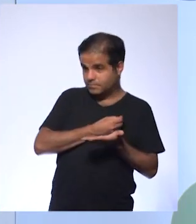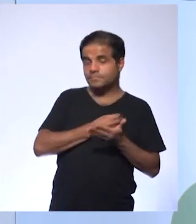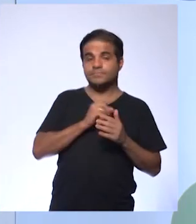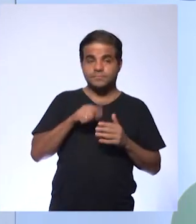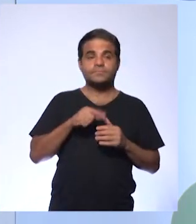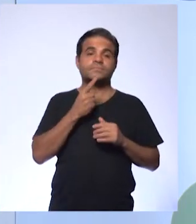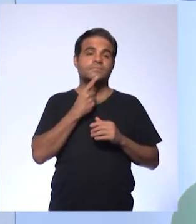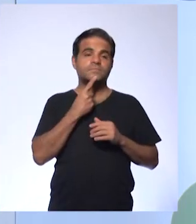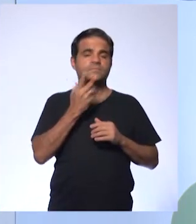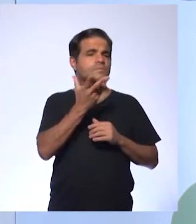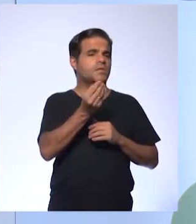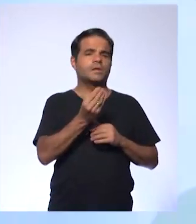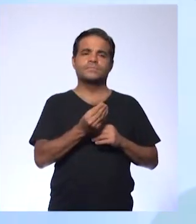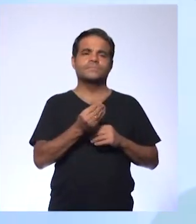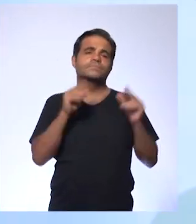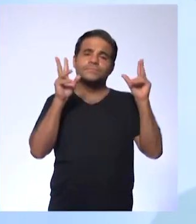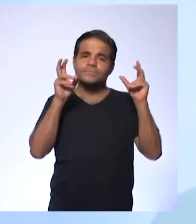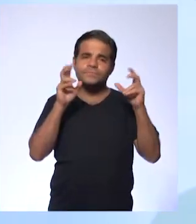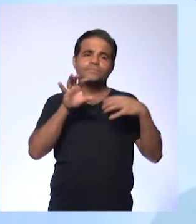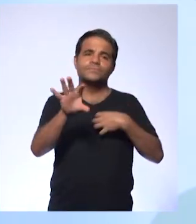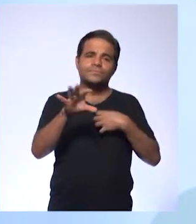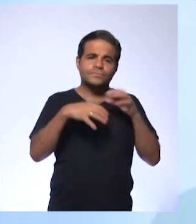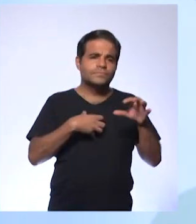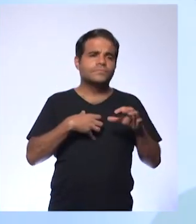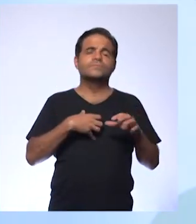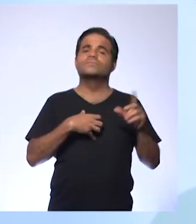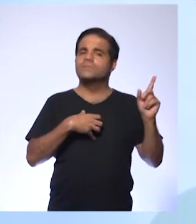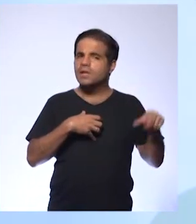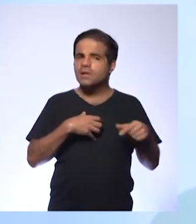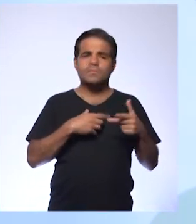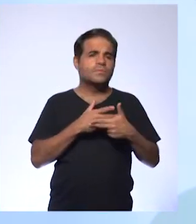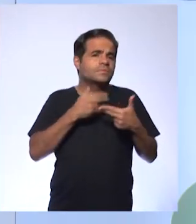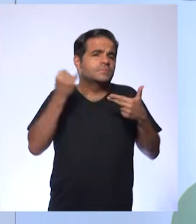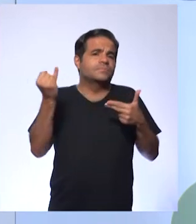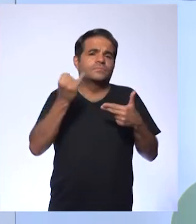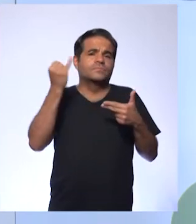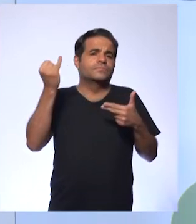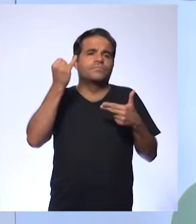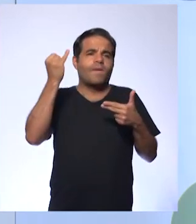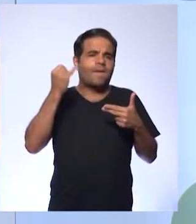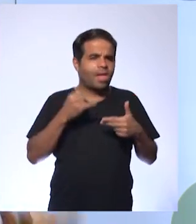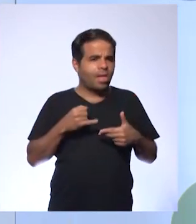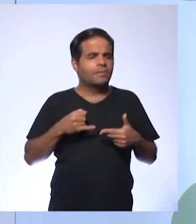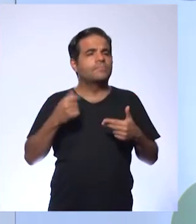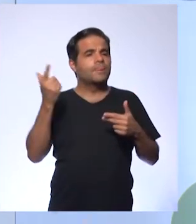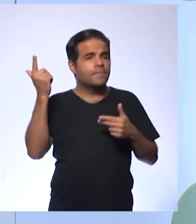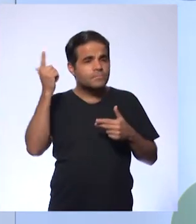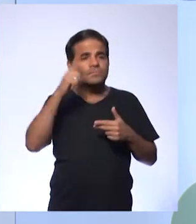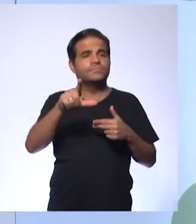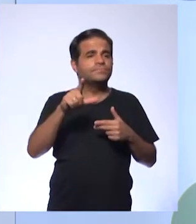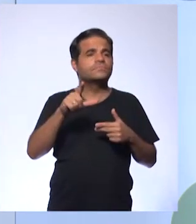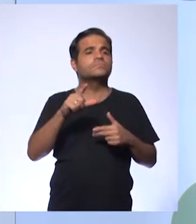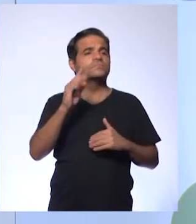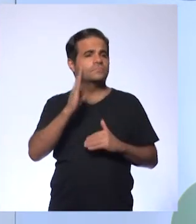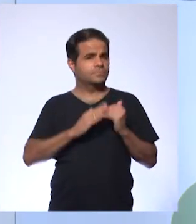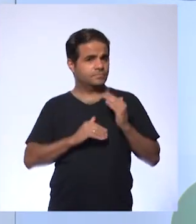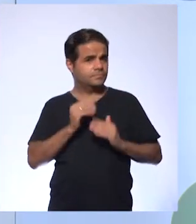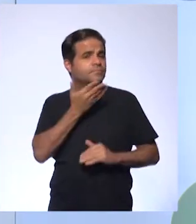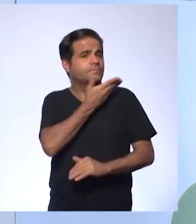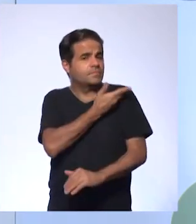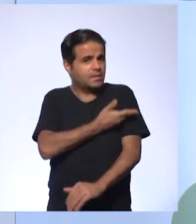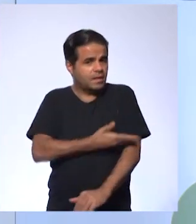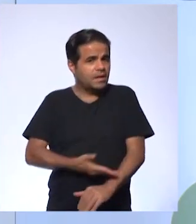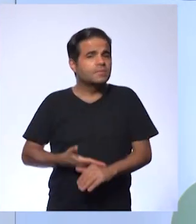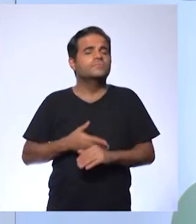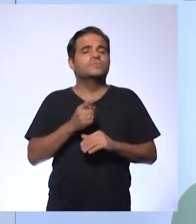fala bastante sobre a questão da empatia, que é algo que deve ser adquirido como hábito, né, já